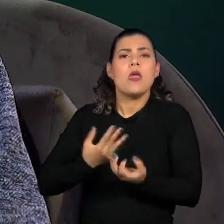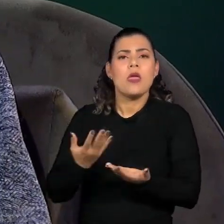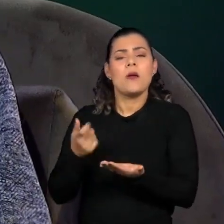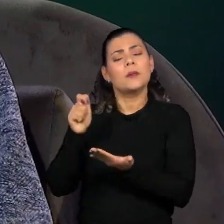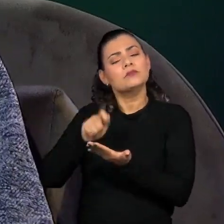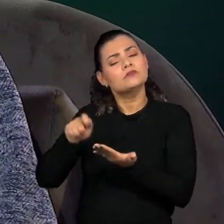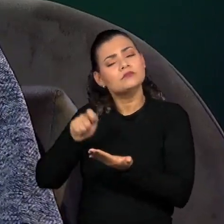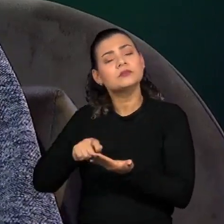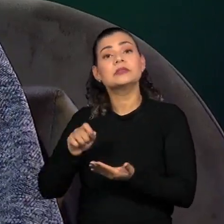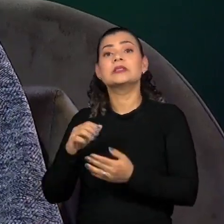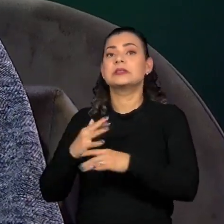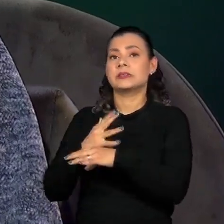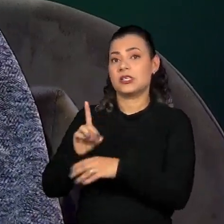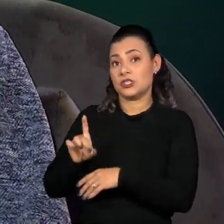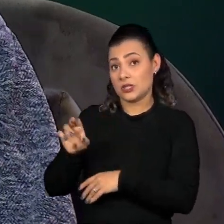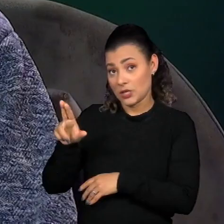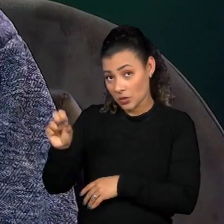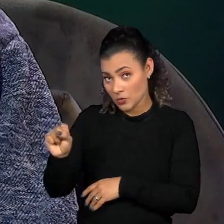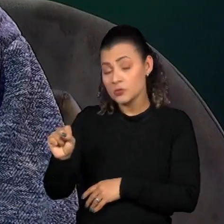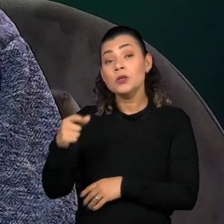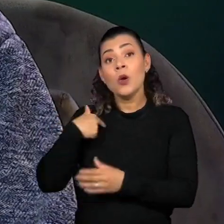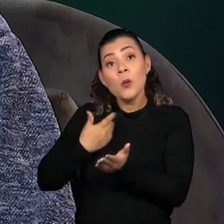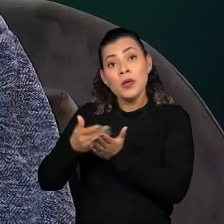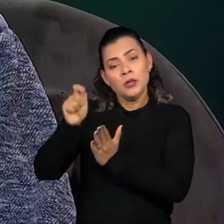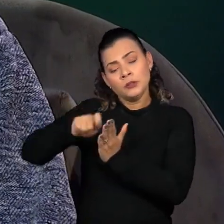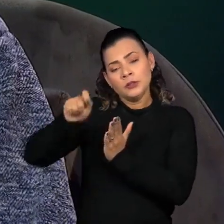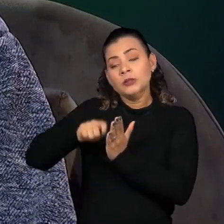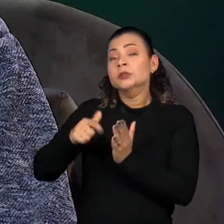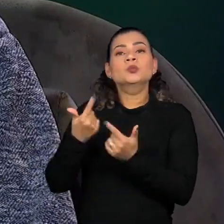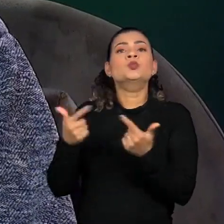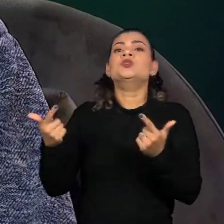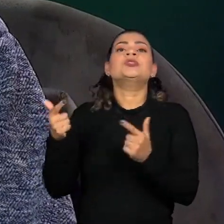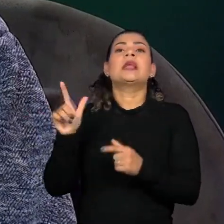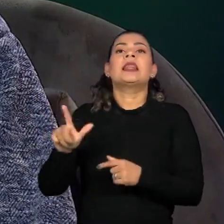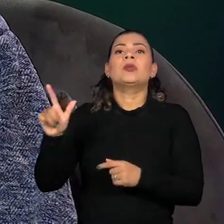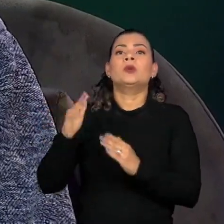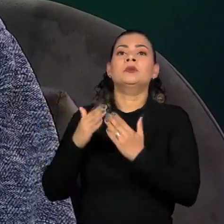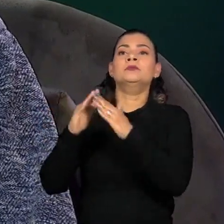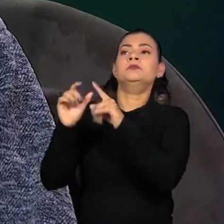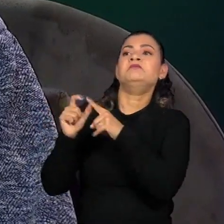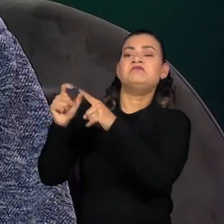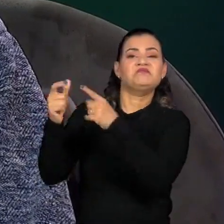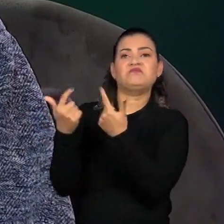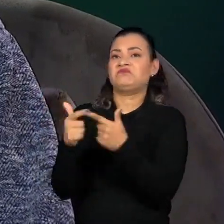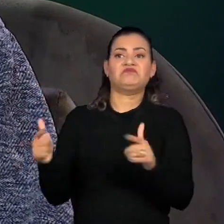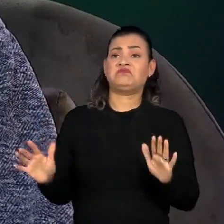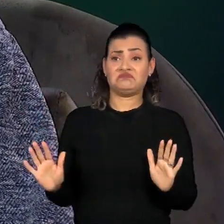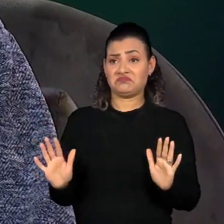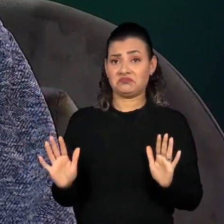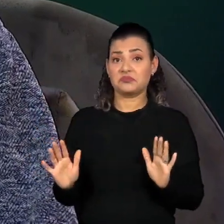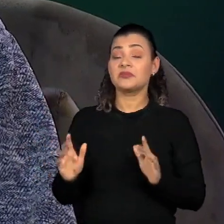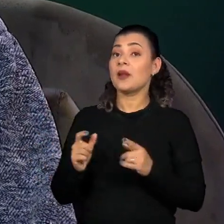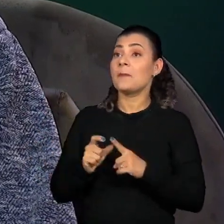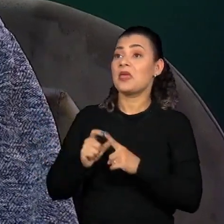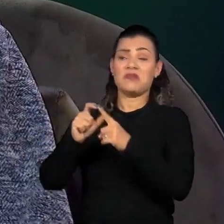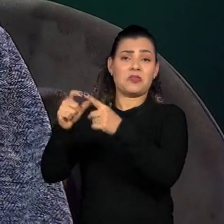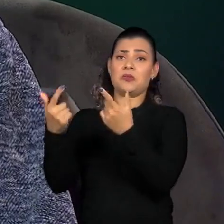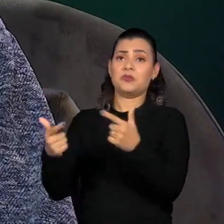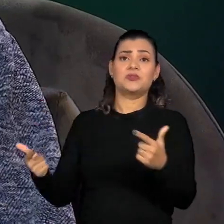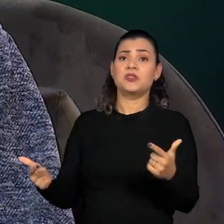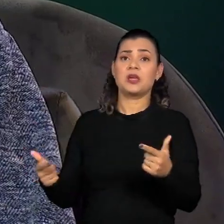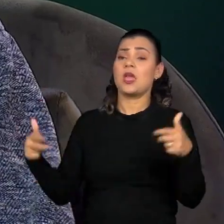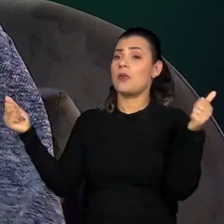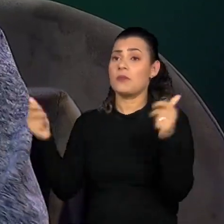escrever o Cidade de Deus, por exemplo, eu não tinha a literatura marginal, eu não tinha literatura periférica, eu não